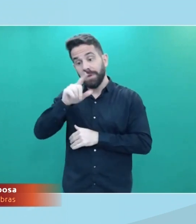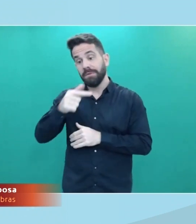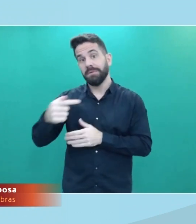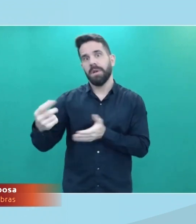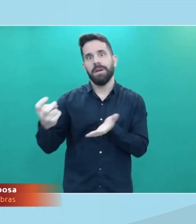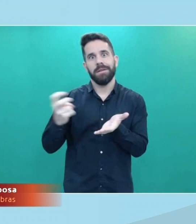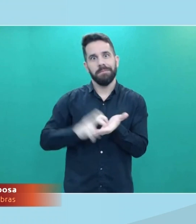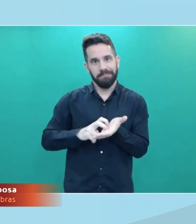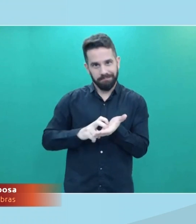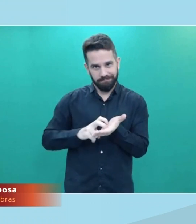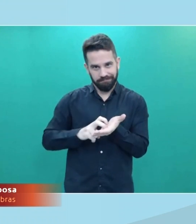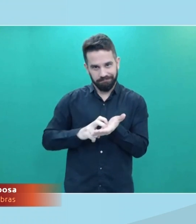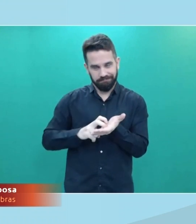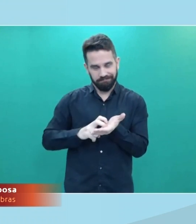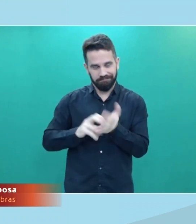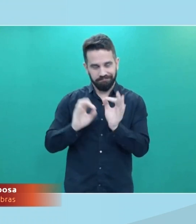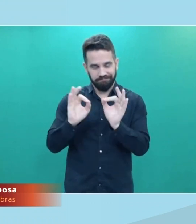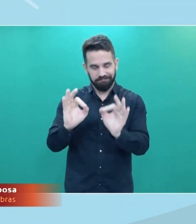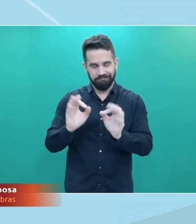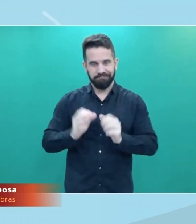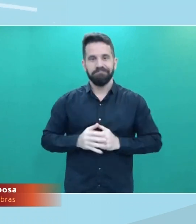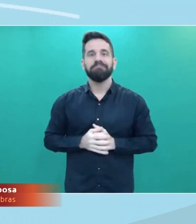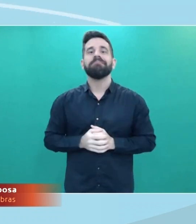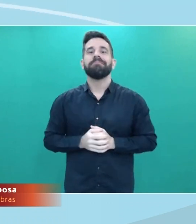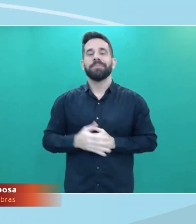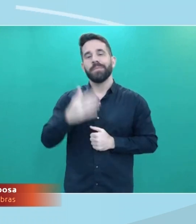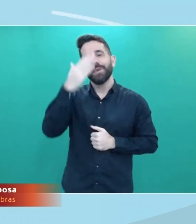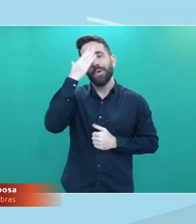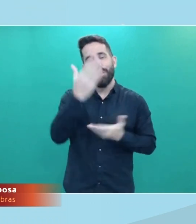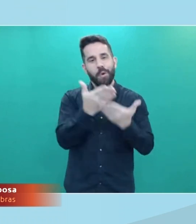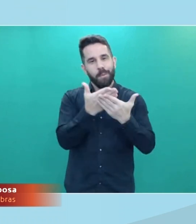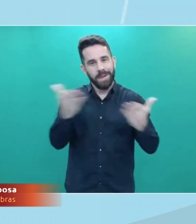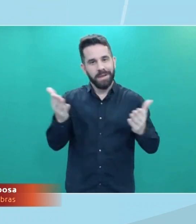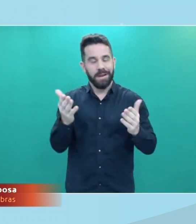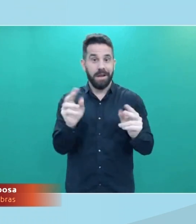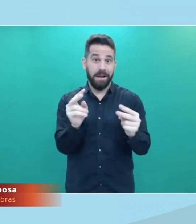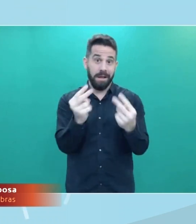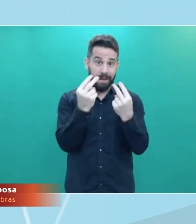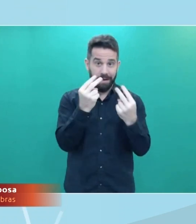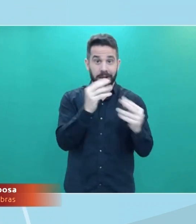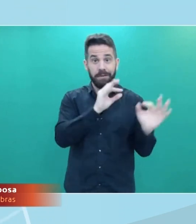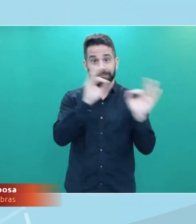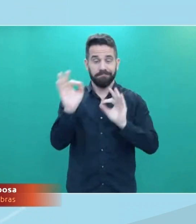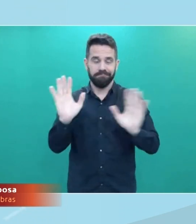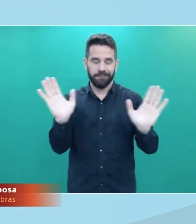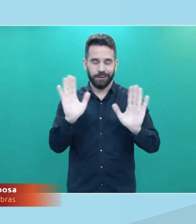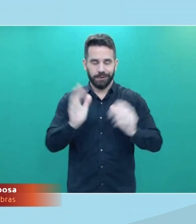horas da manhã. Muito obrigada pela sua companhia. Até o próximo programa.